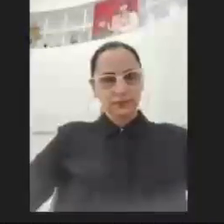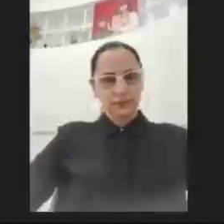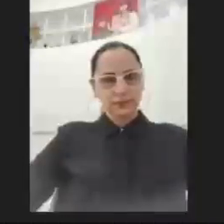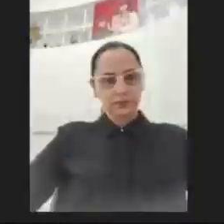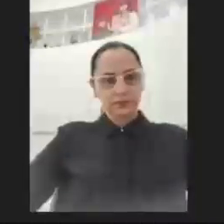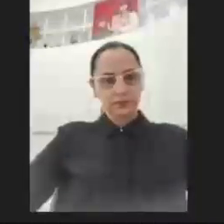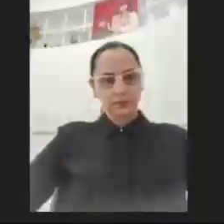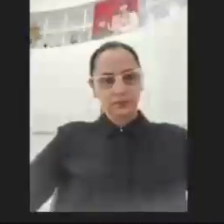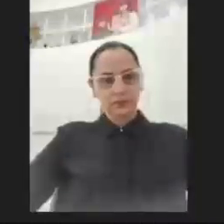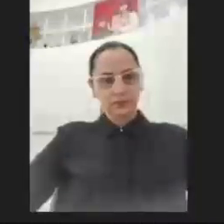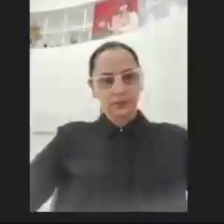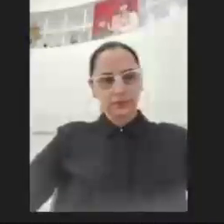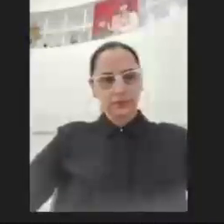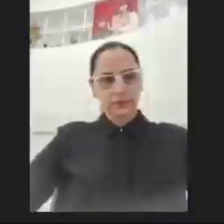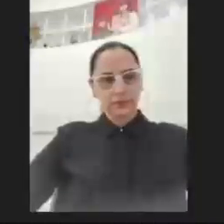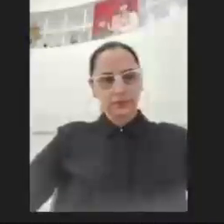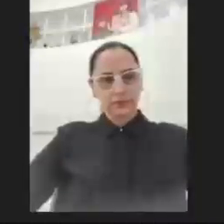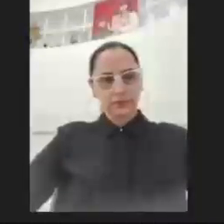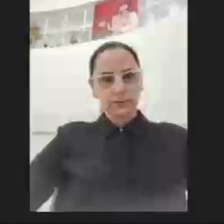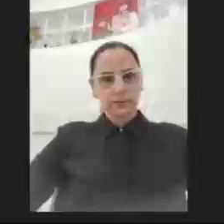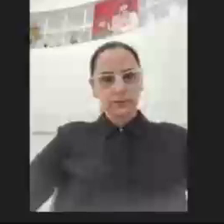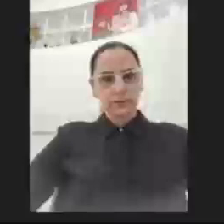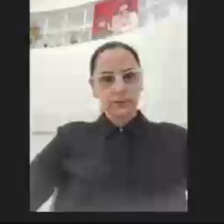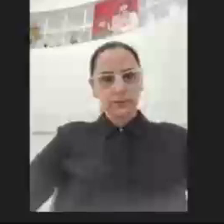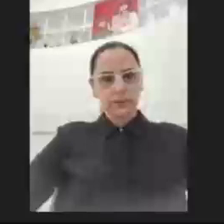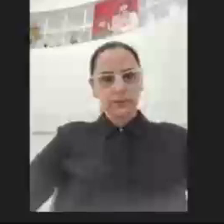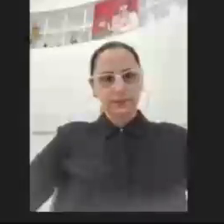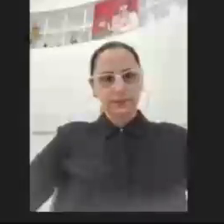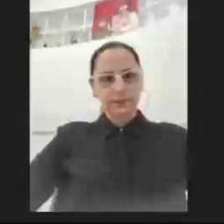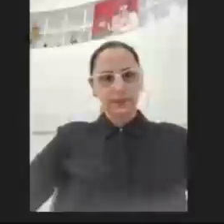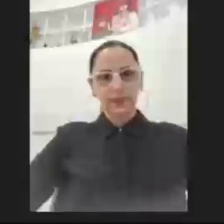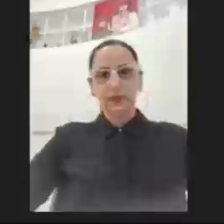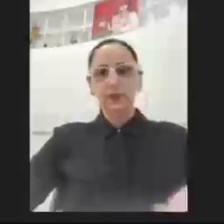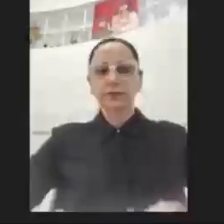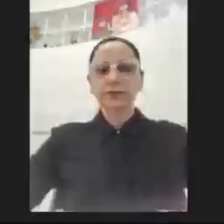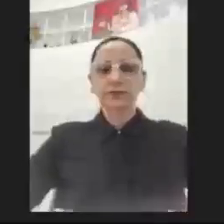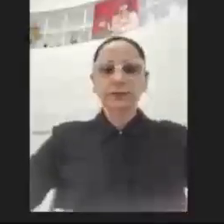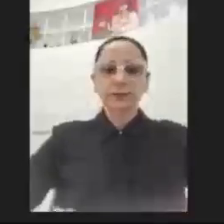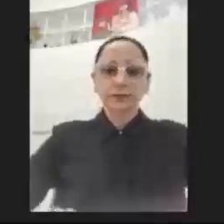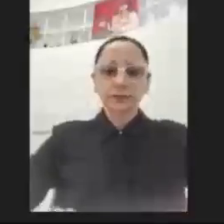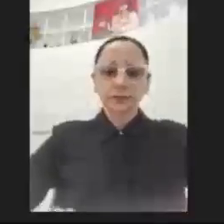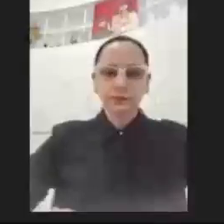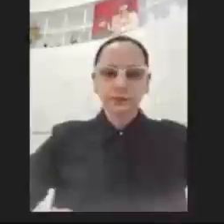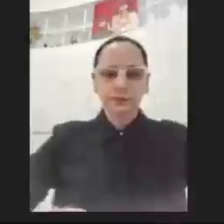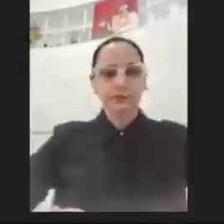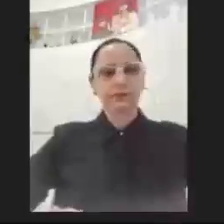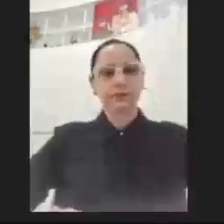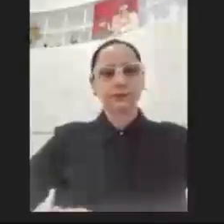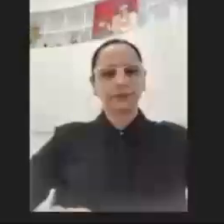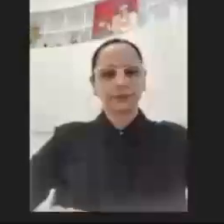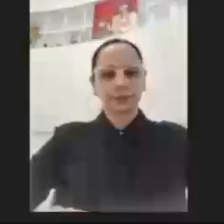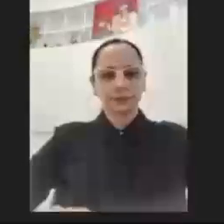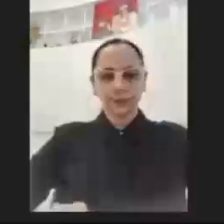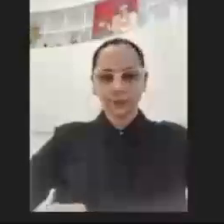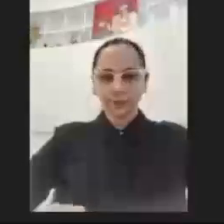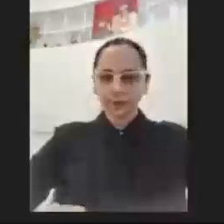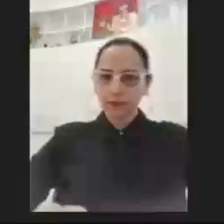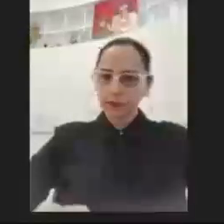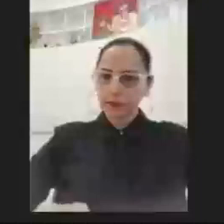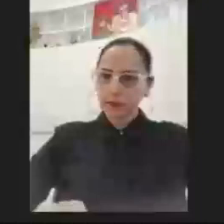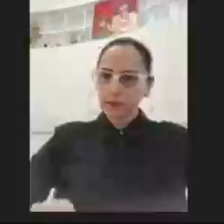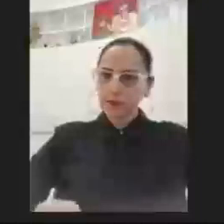né? E se as mulheres buscam... A minha pergunta é se profissionais de saúde procuram vocês